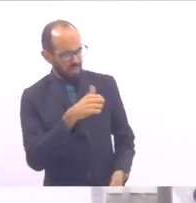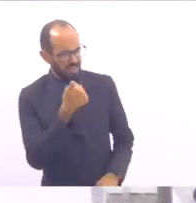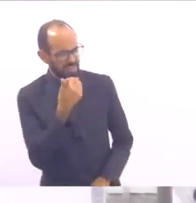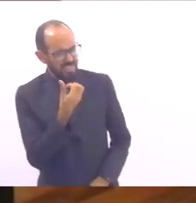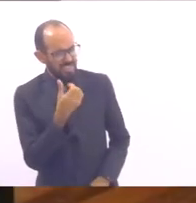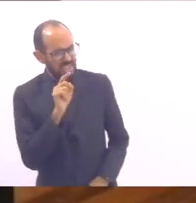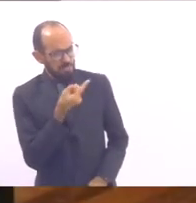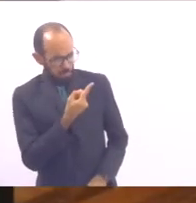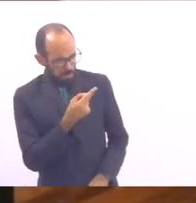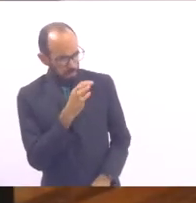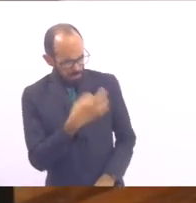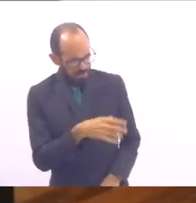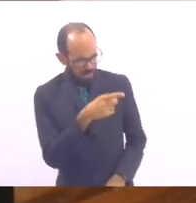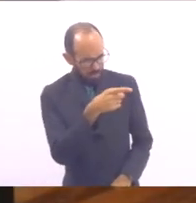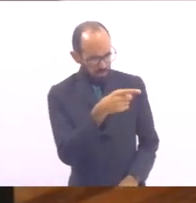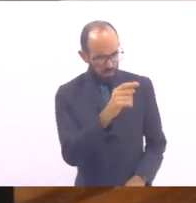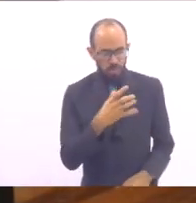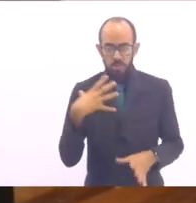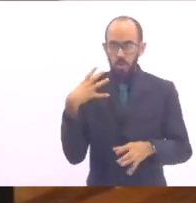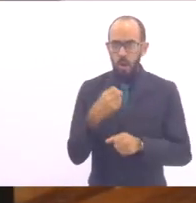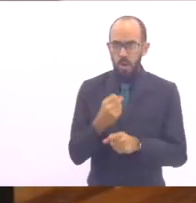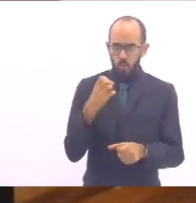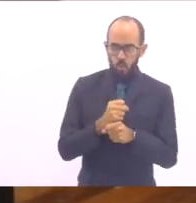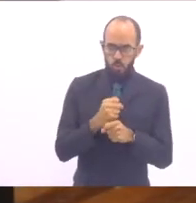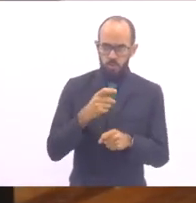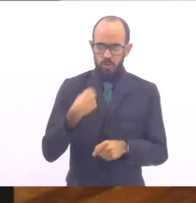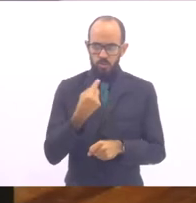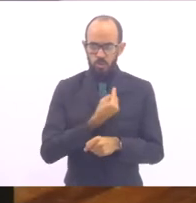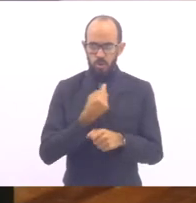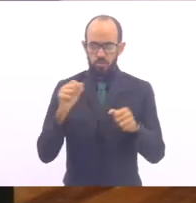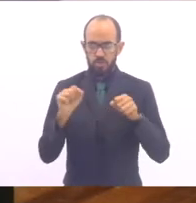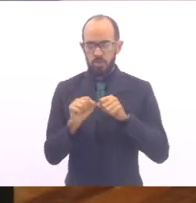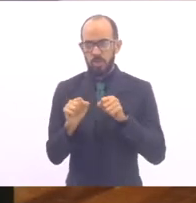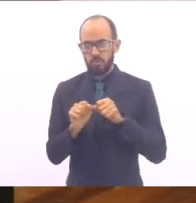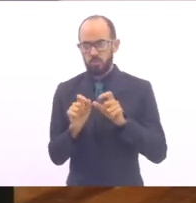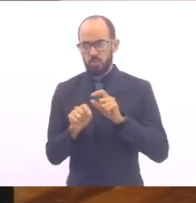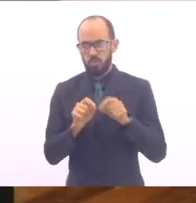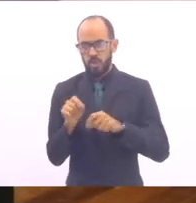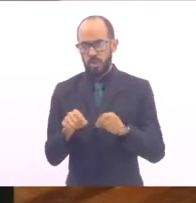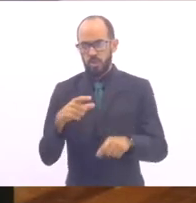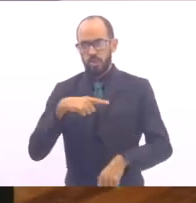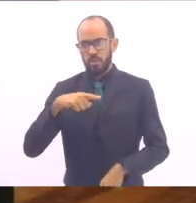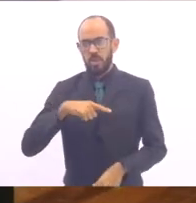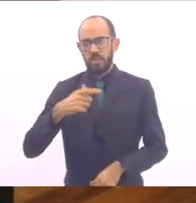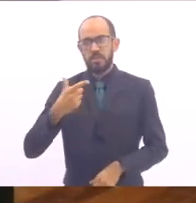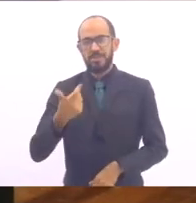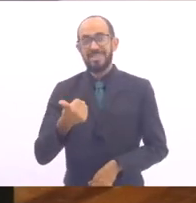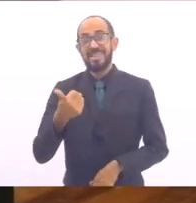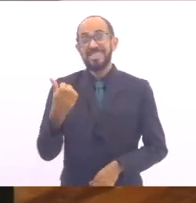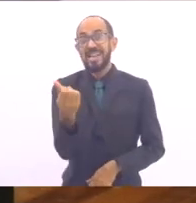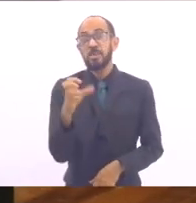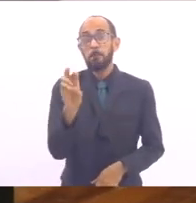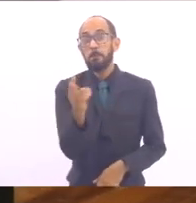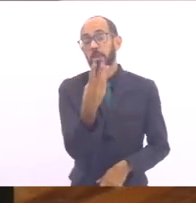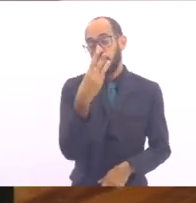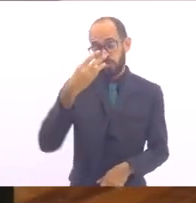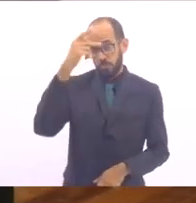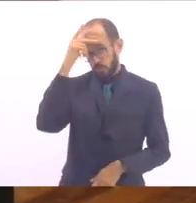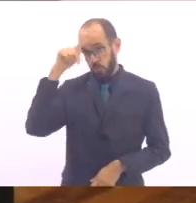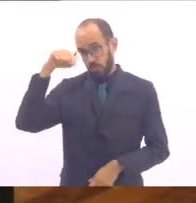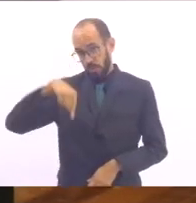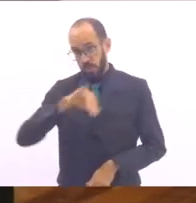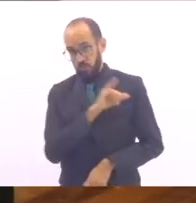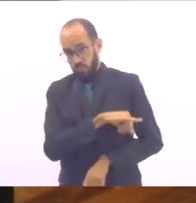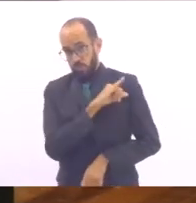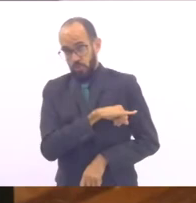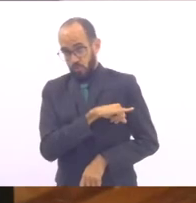me deu? Não, a conta que a gente fez, que eu comentei com o grupo, foi, nós temos 16 milhões de pessoas no estado do Rio. Portanto, nós